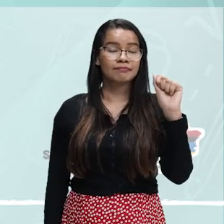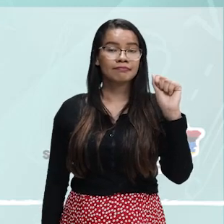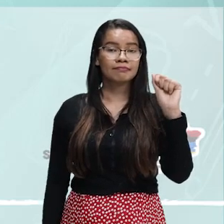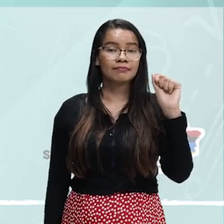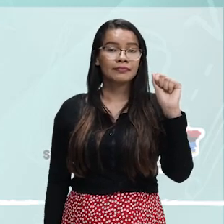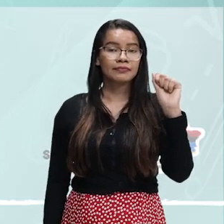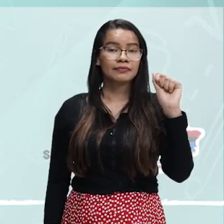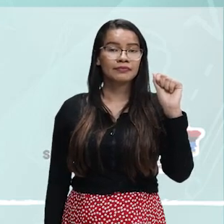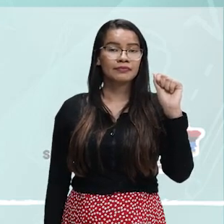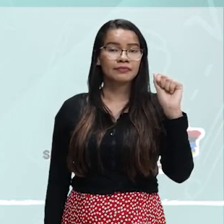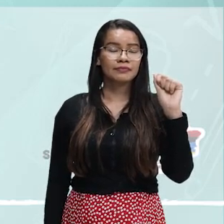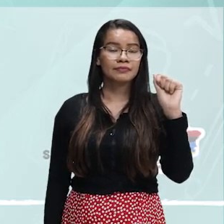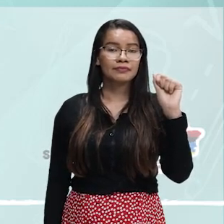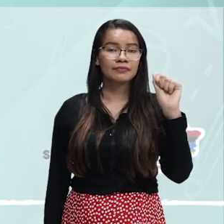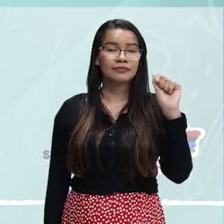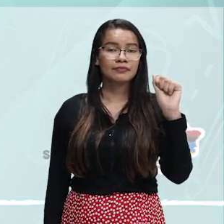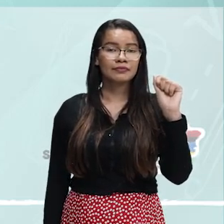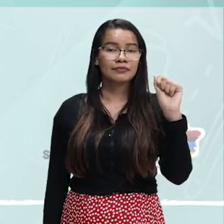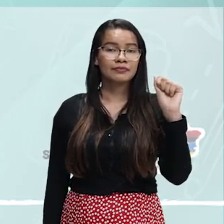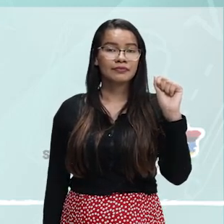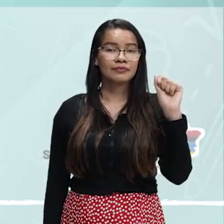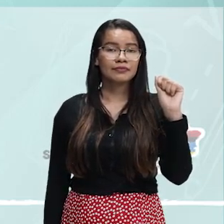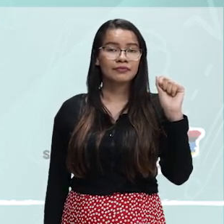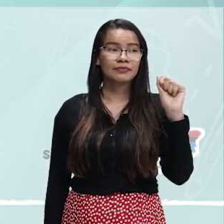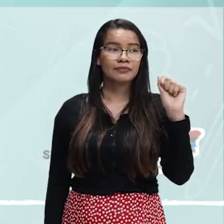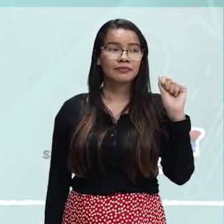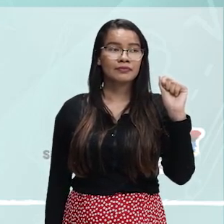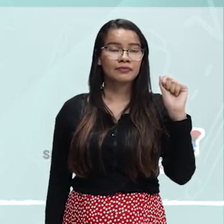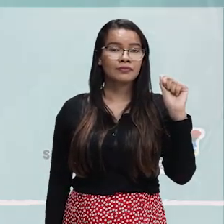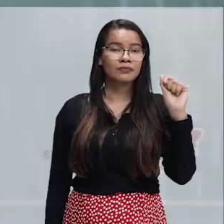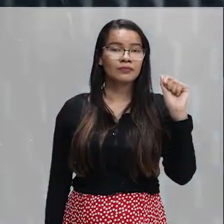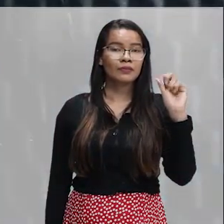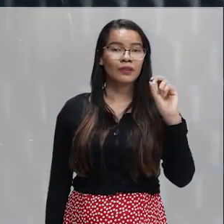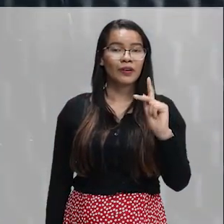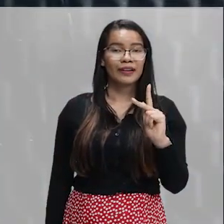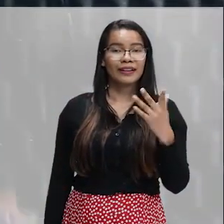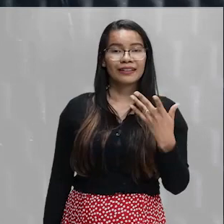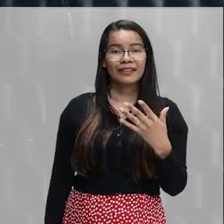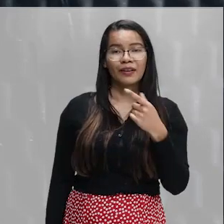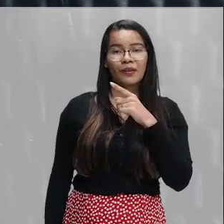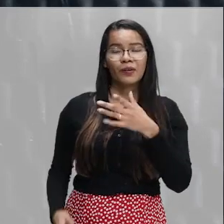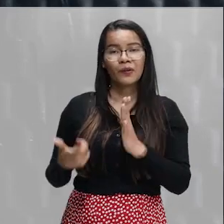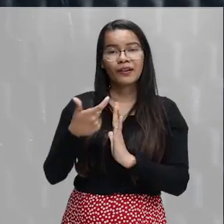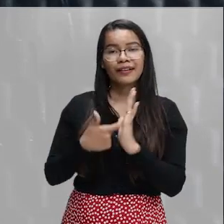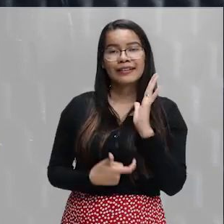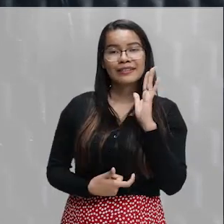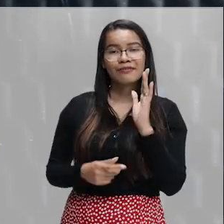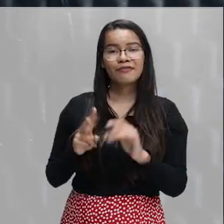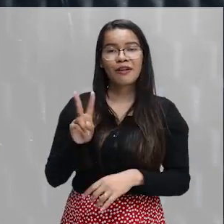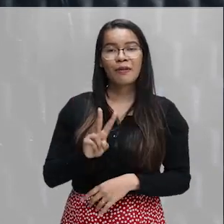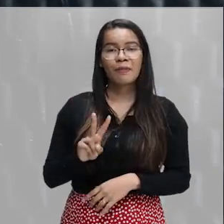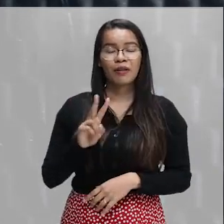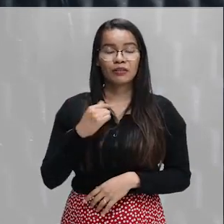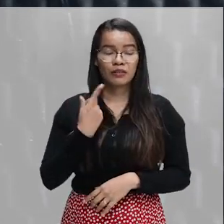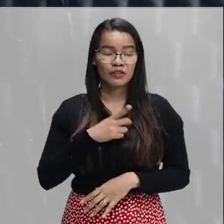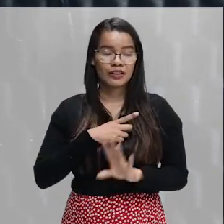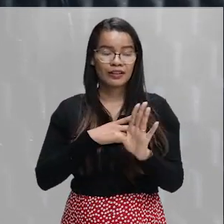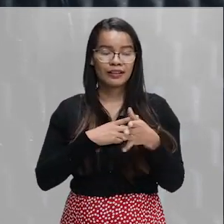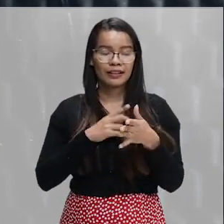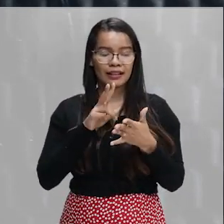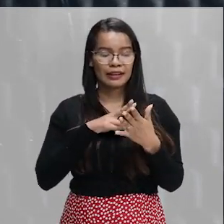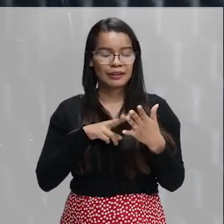na cena descrita no texto verbal. O texto verbal é aquele texto que nós lemos antes, né? Aquele